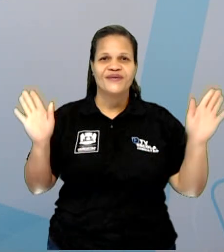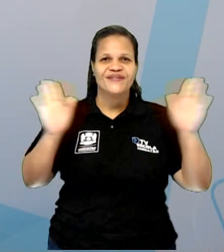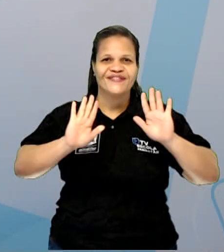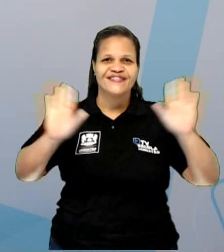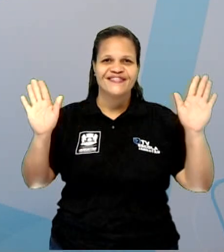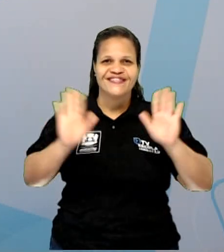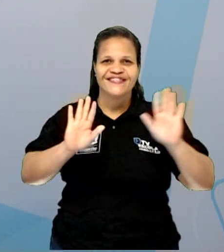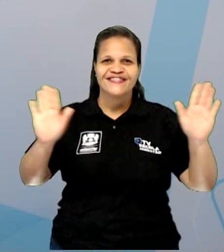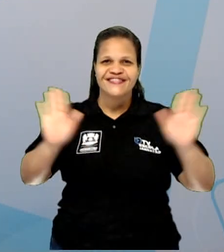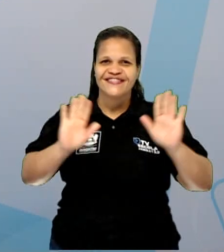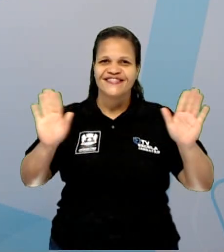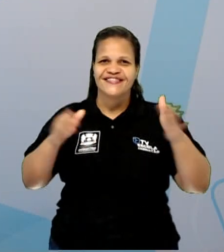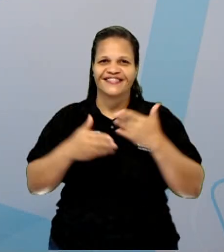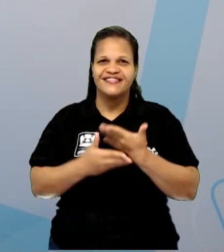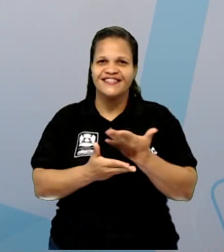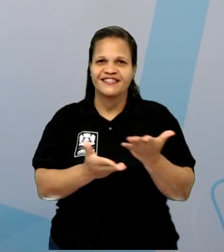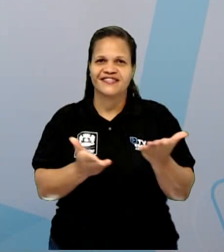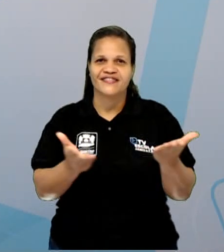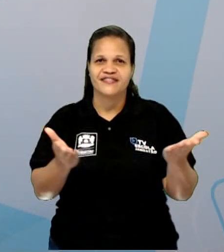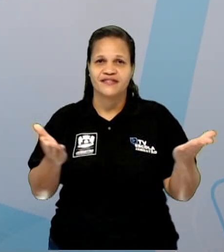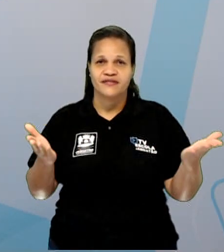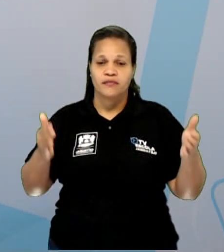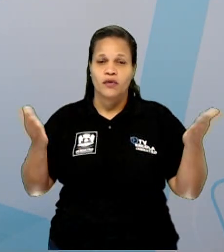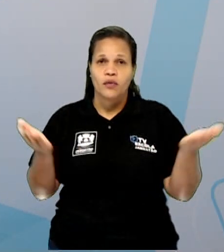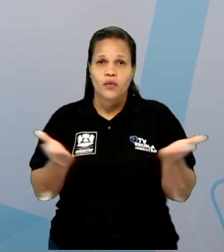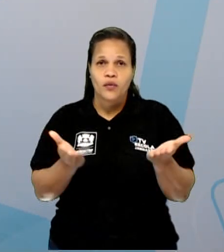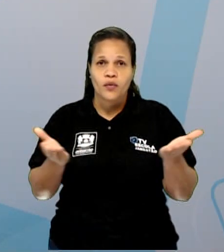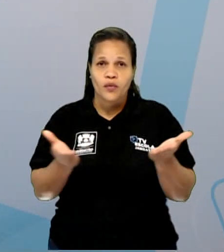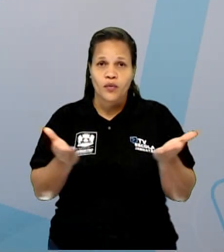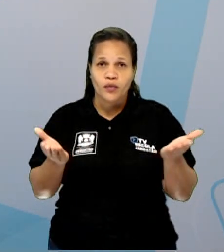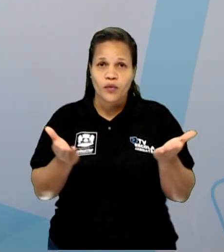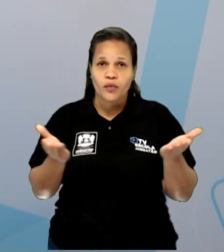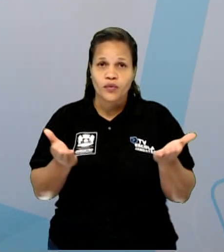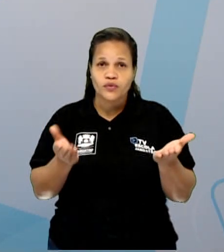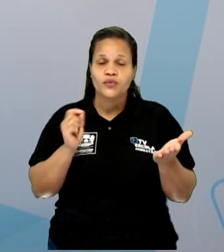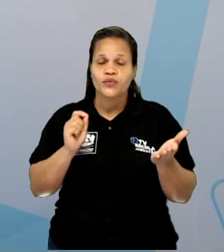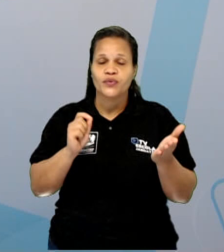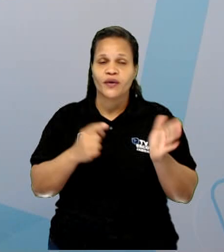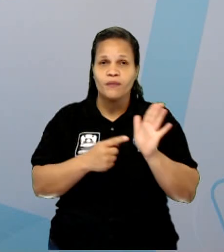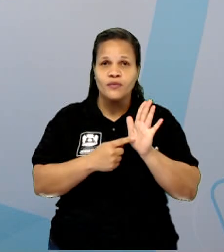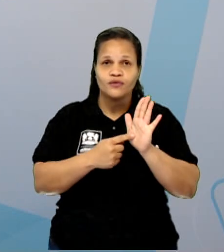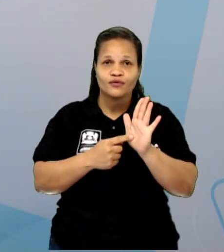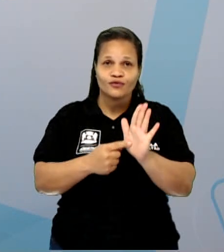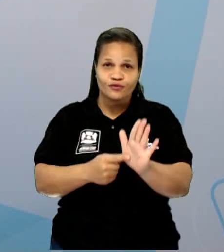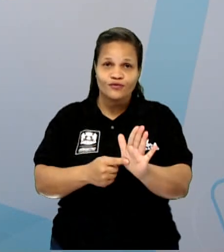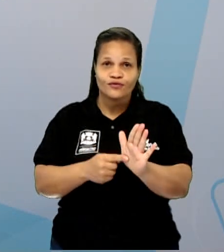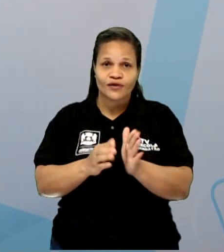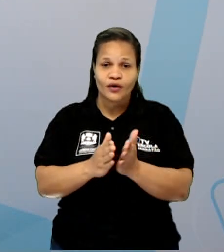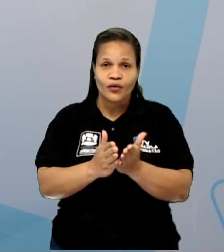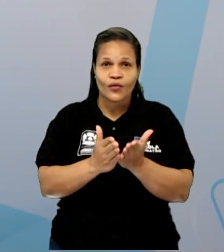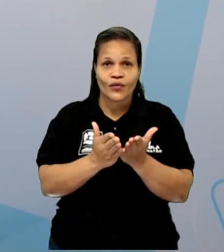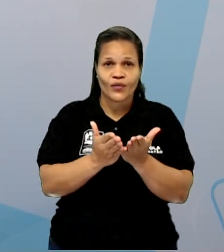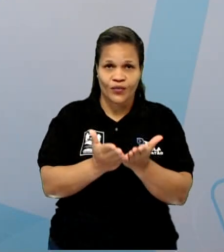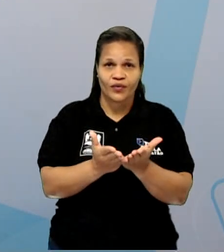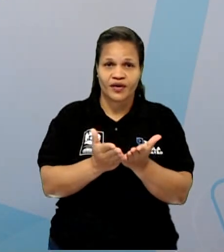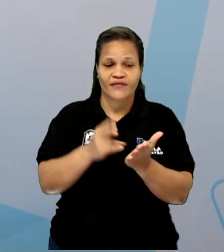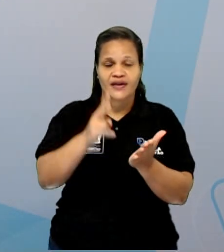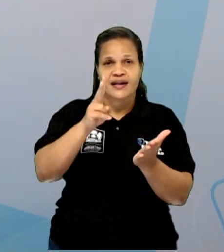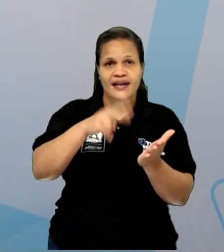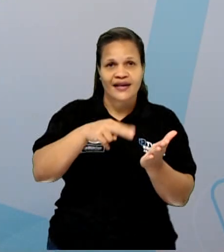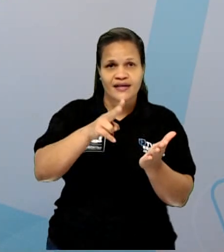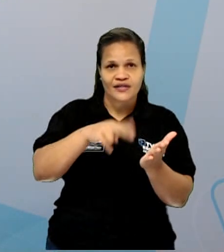Olá, minha gente! Hoje eu trouxe um livro para fazer uma leitura para vocês. Esse livro aqui,